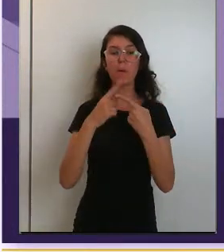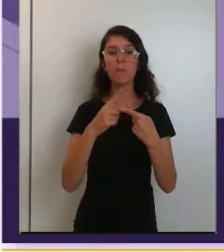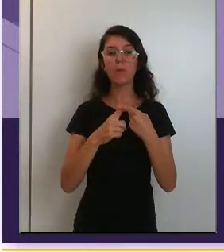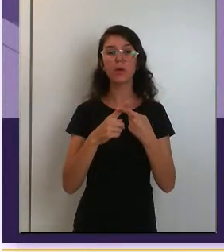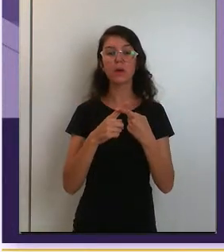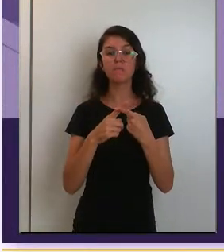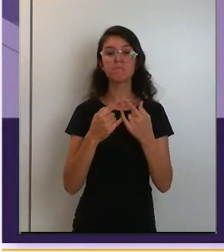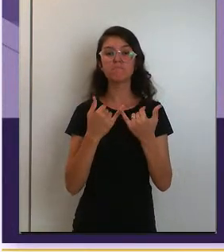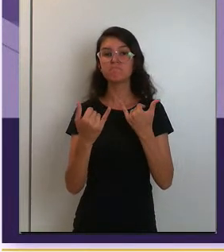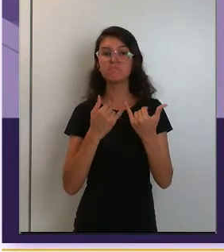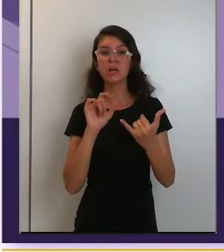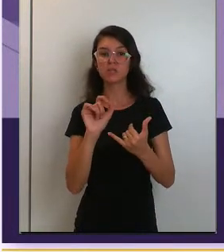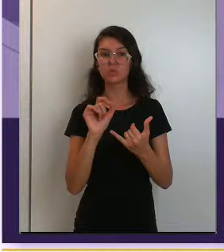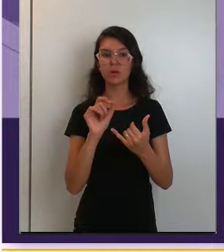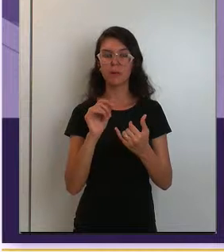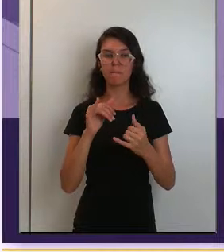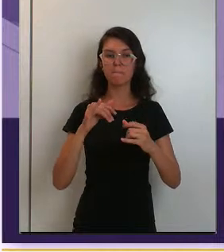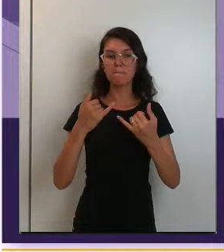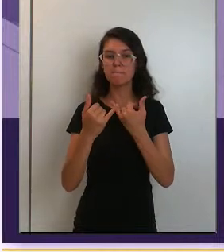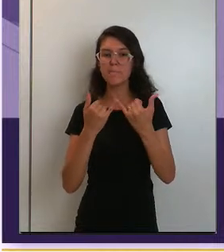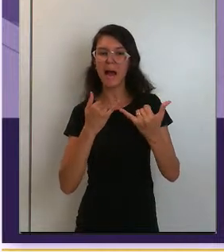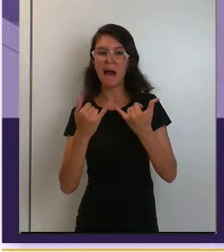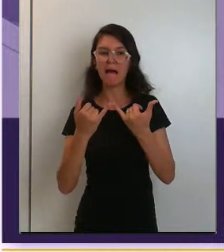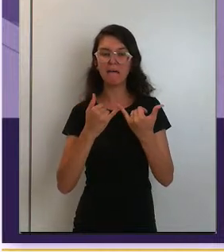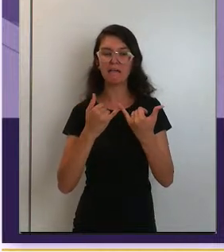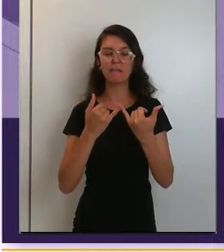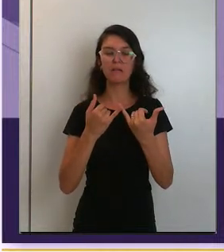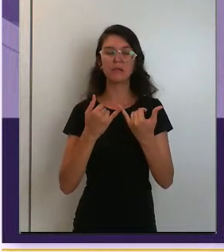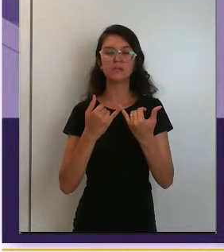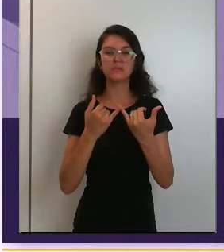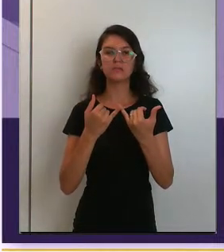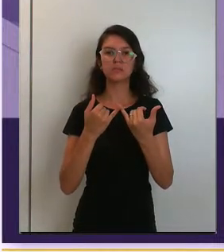parece ser uma forma de transferência da